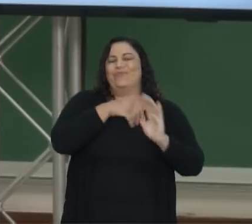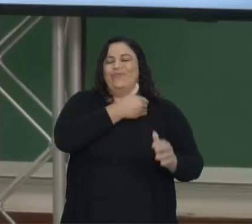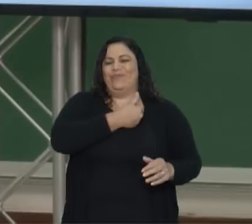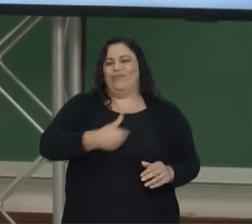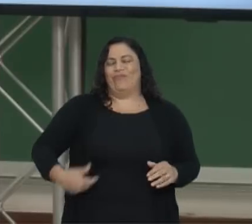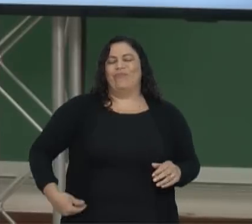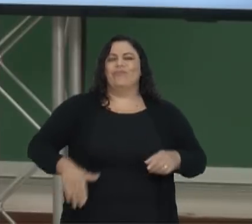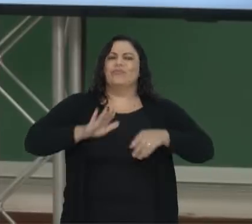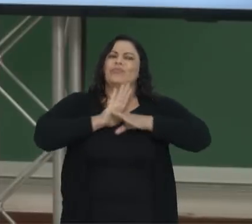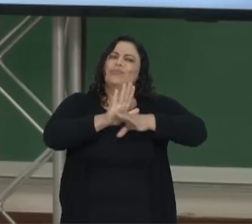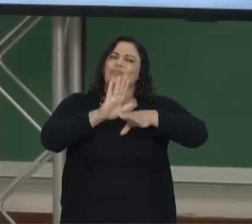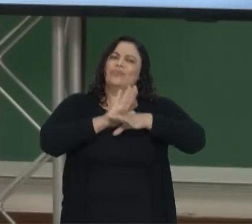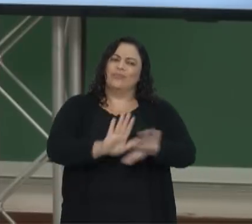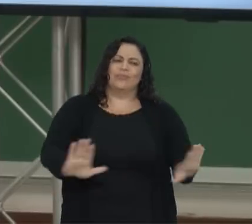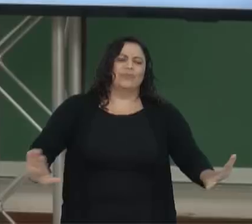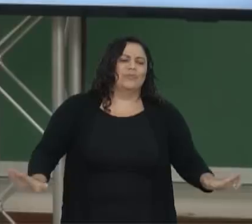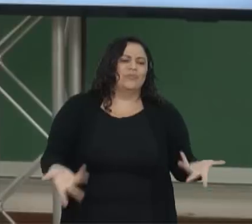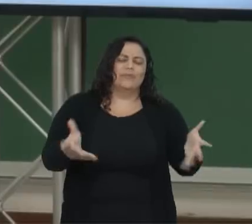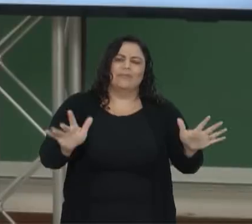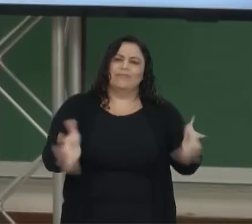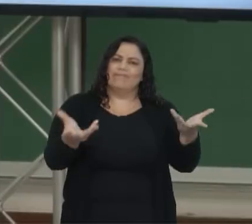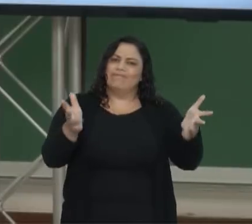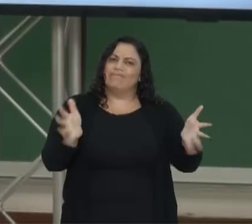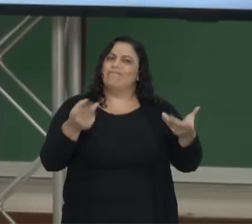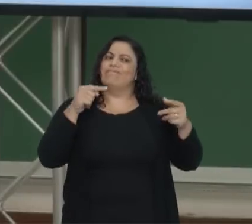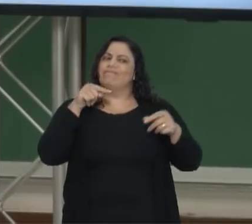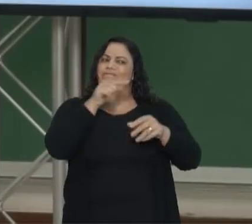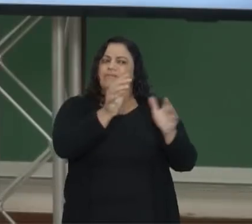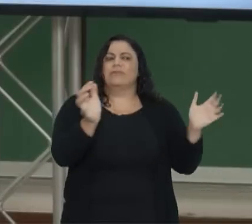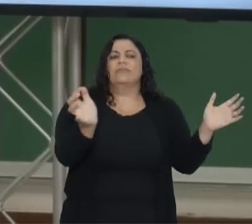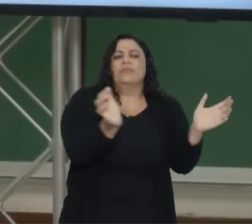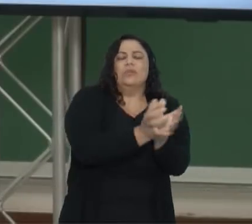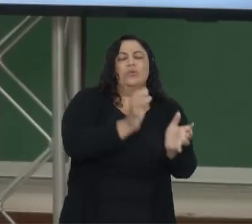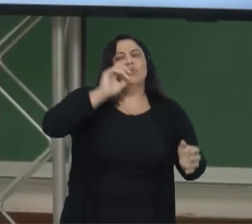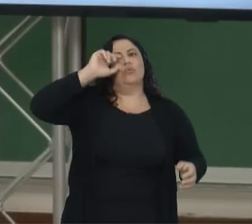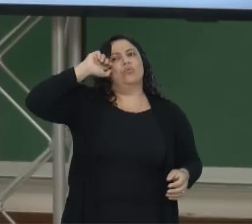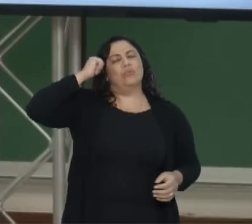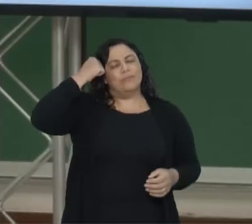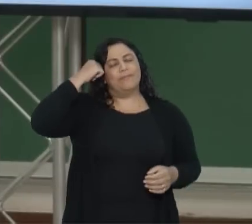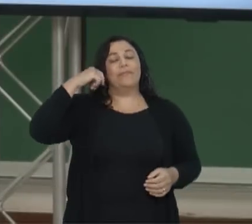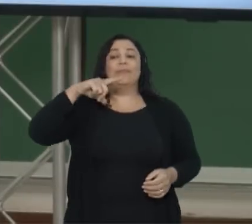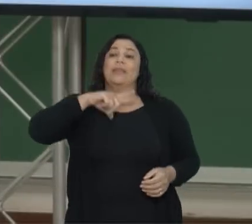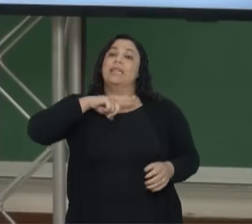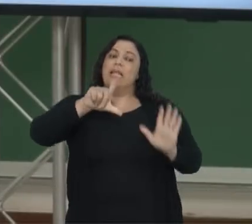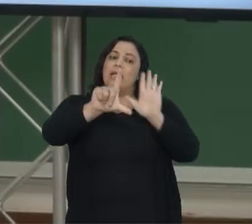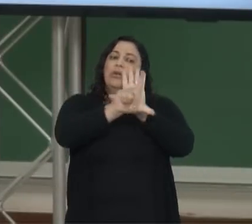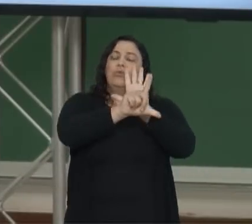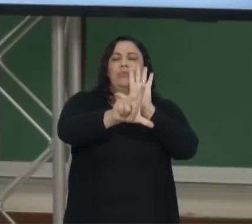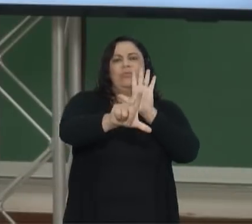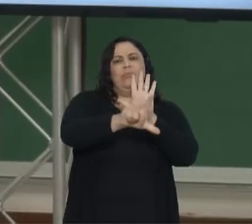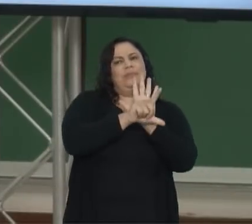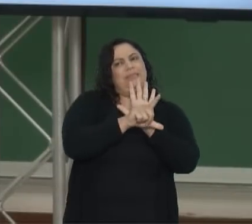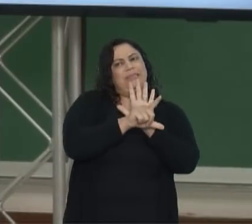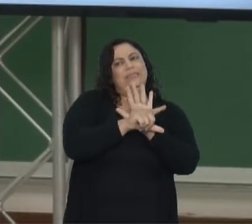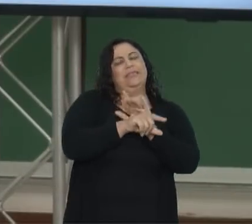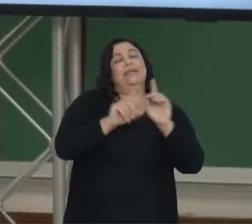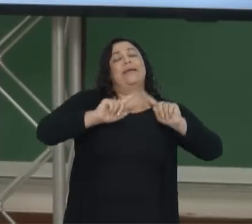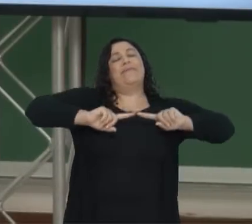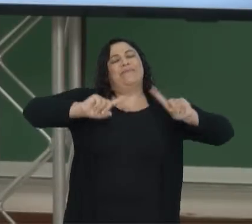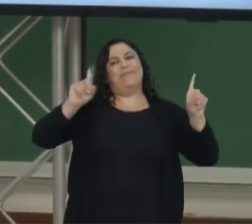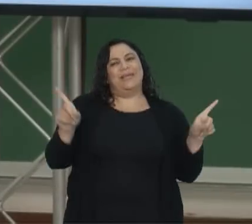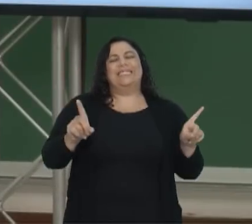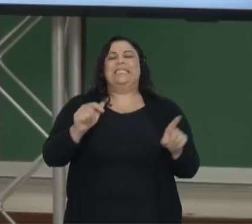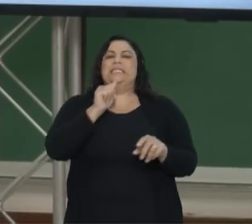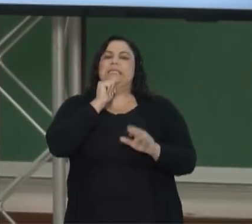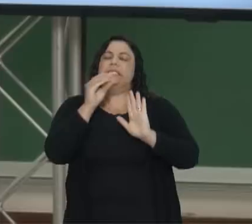atendam todas as necessidades. Existe um exercício, existem algumas leis, se vocês forem pesquisar, que falam